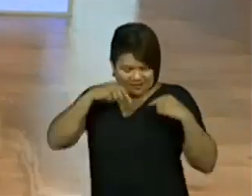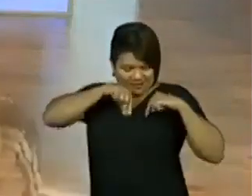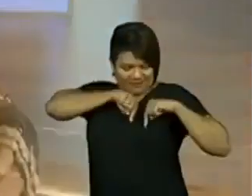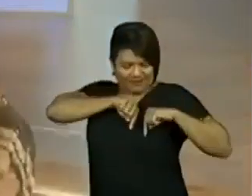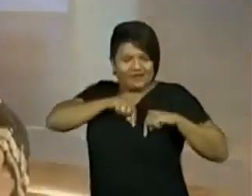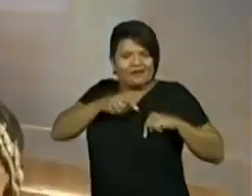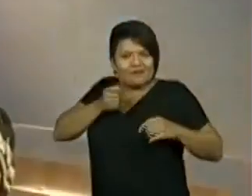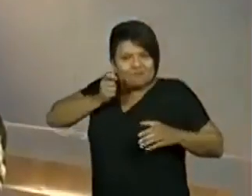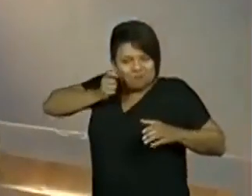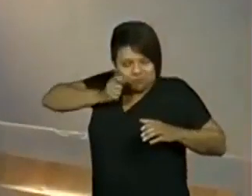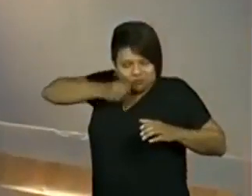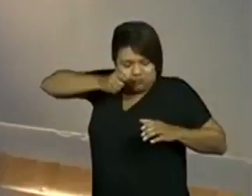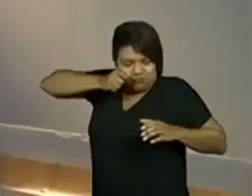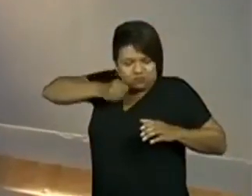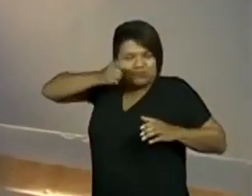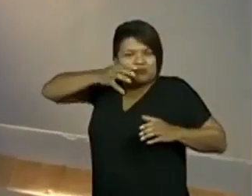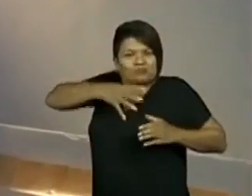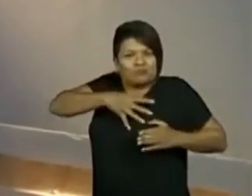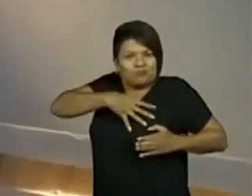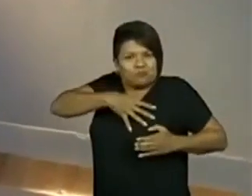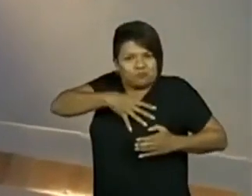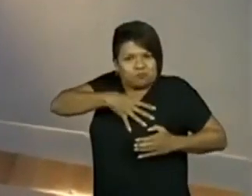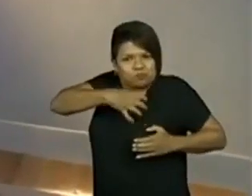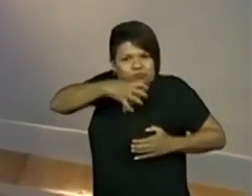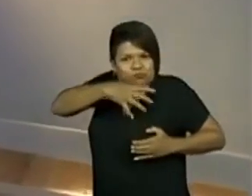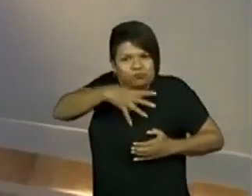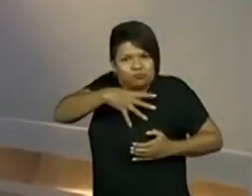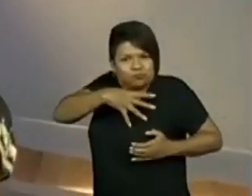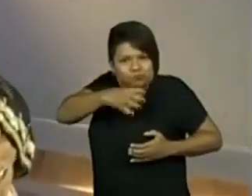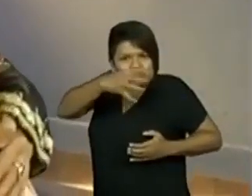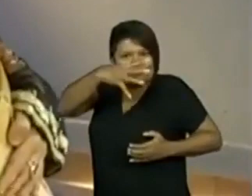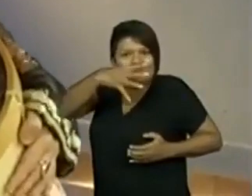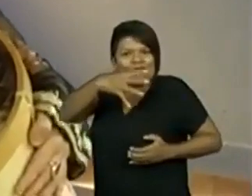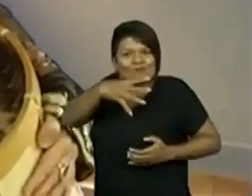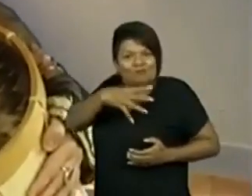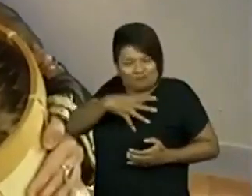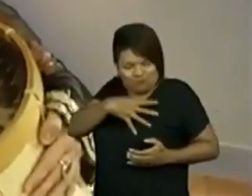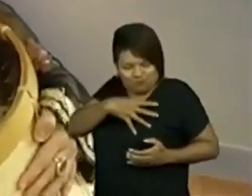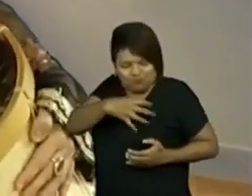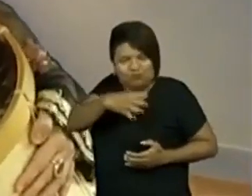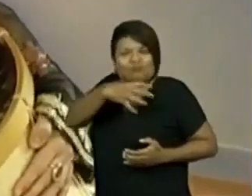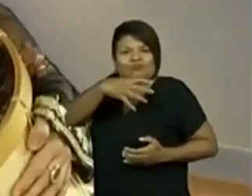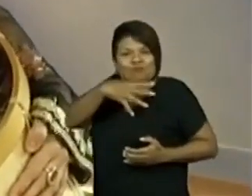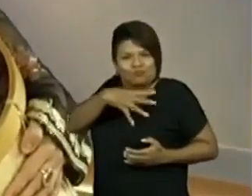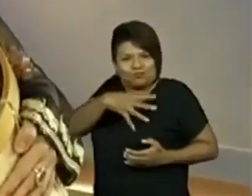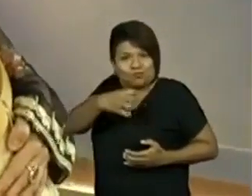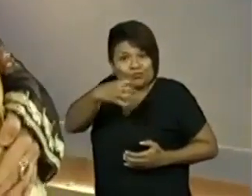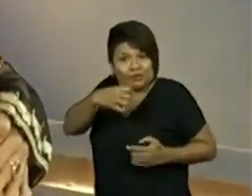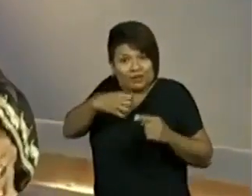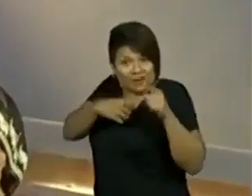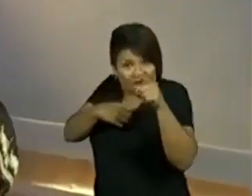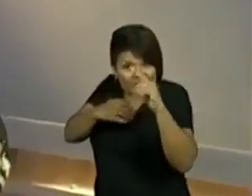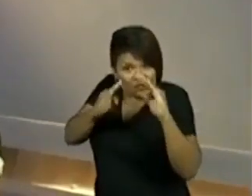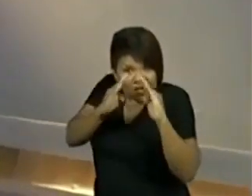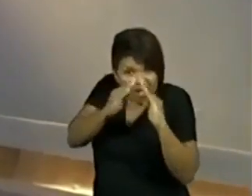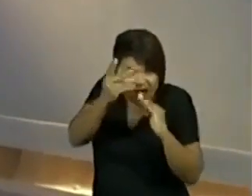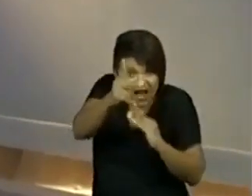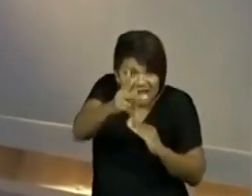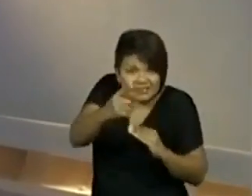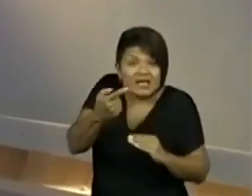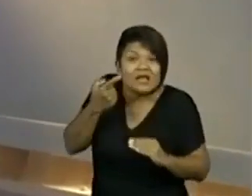Eu quero ver quem consegue aí de casa acompanhar esse tambor